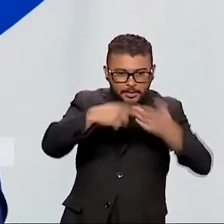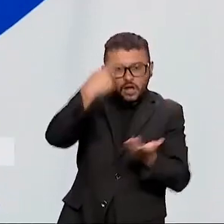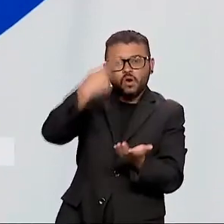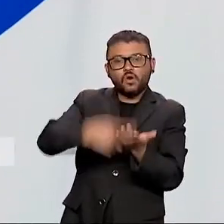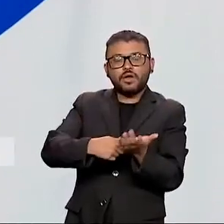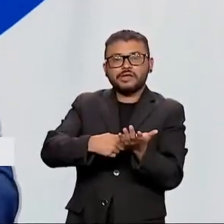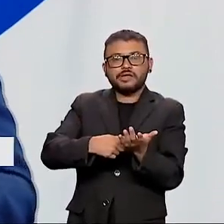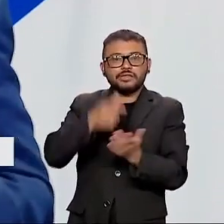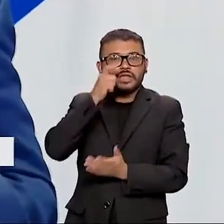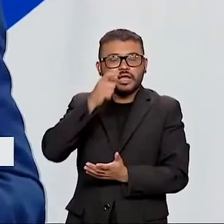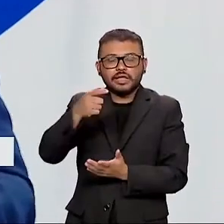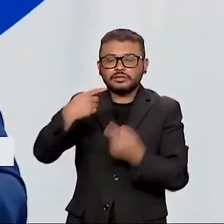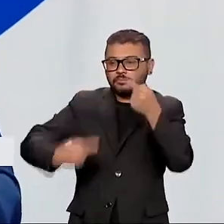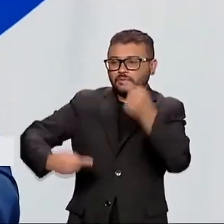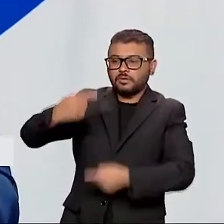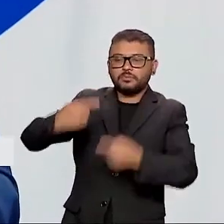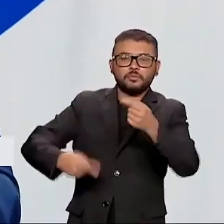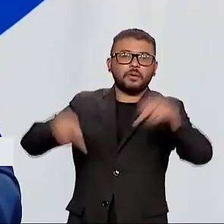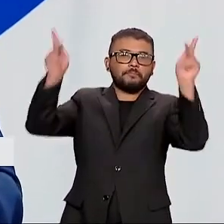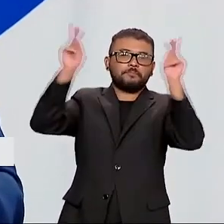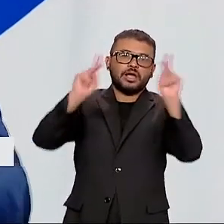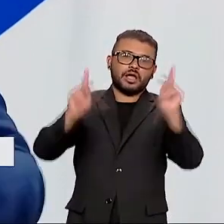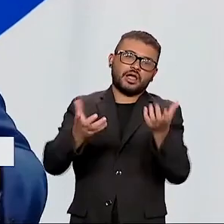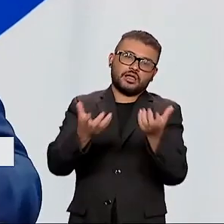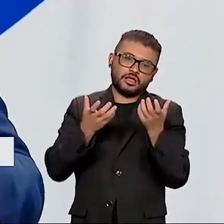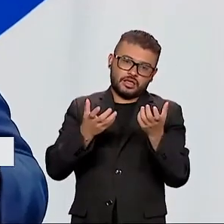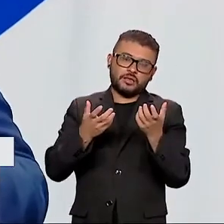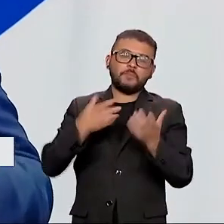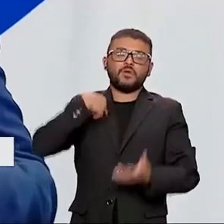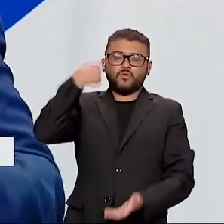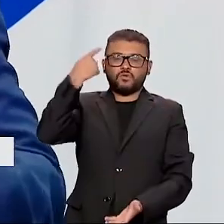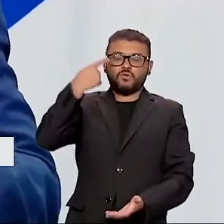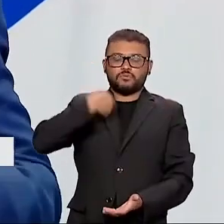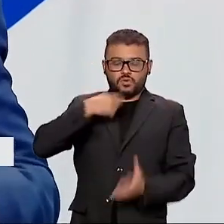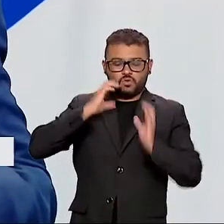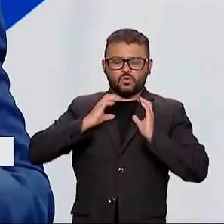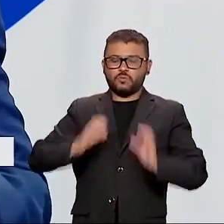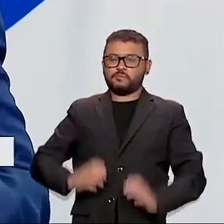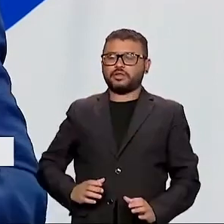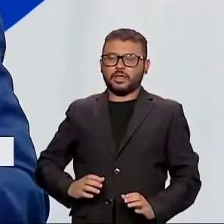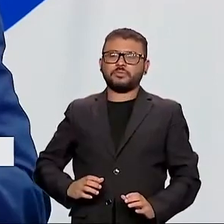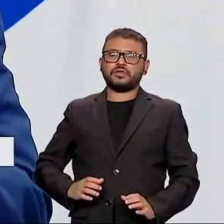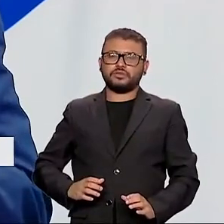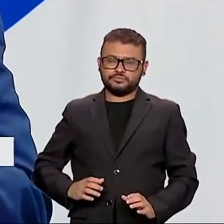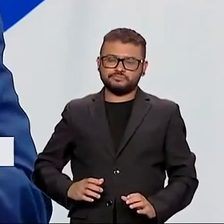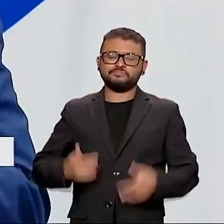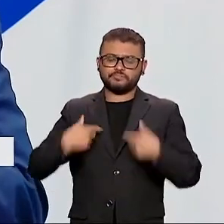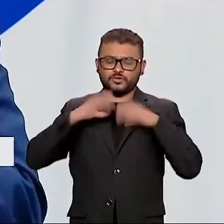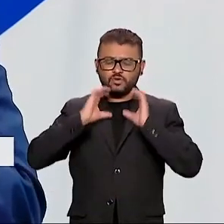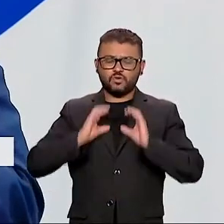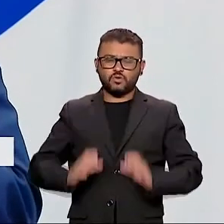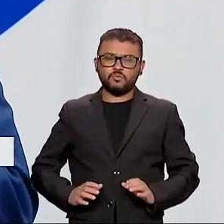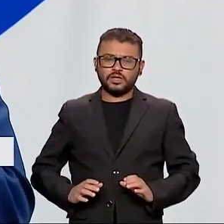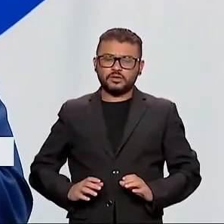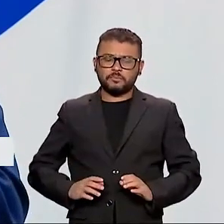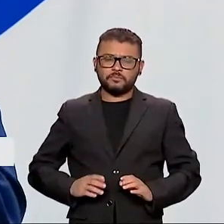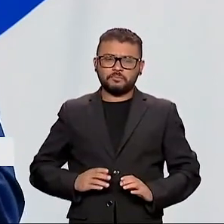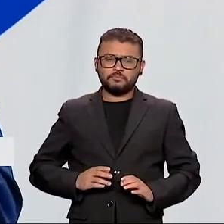estabelecer, discussões sobre a paz. Esse é o meu comportamento há mais, de um